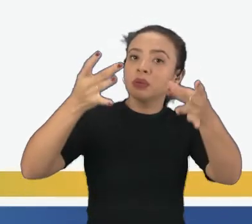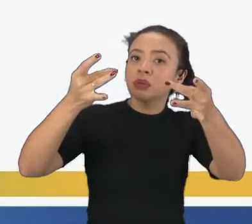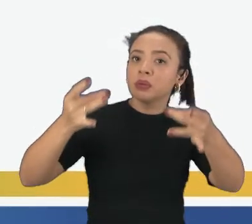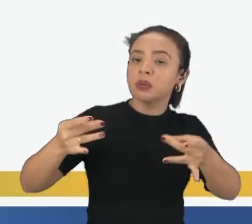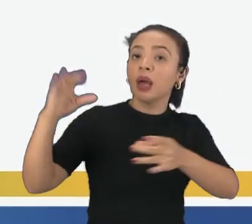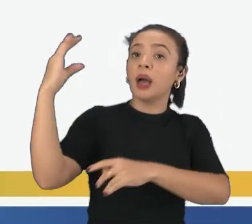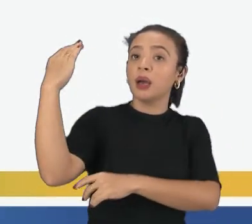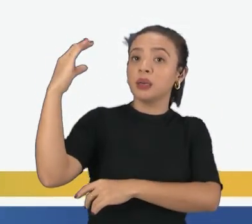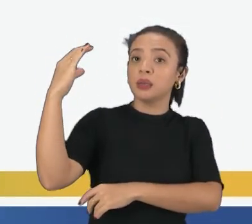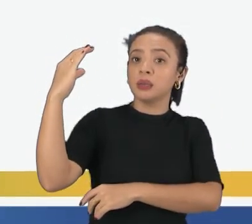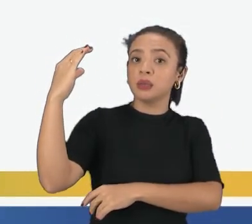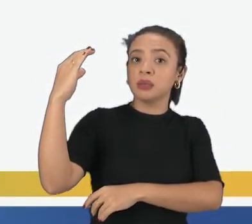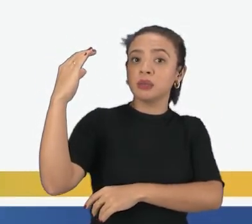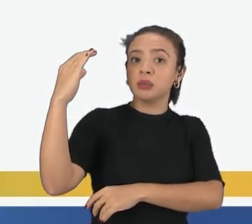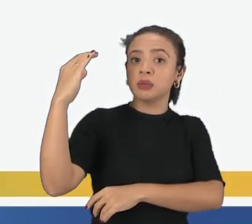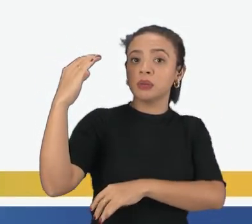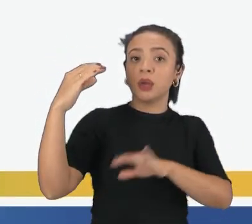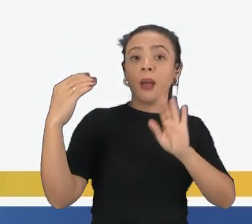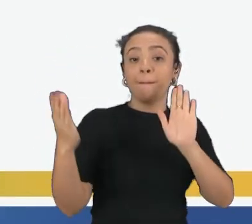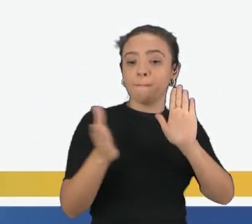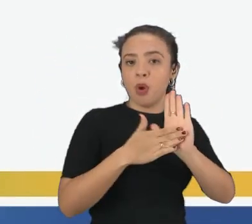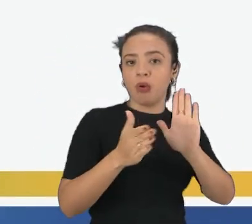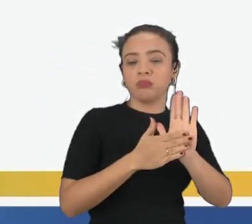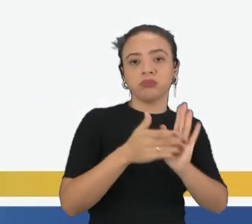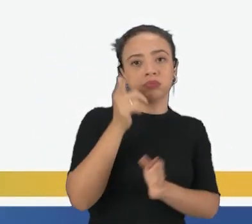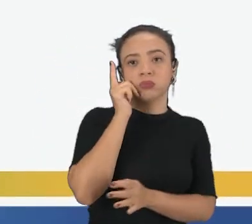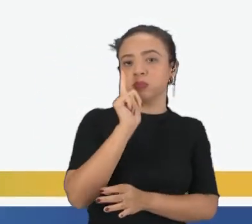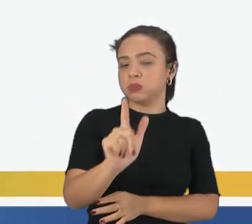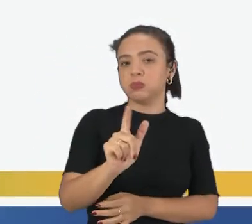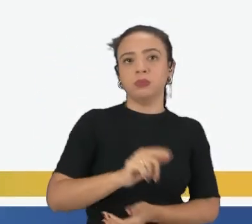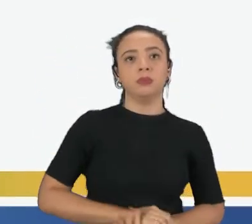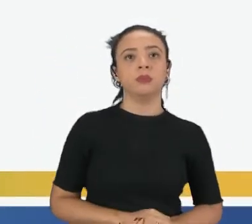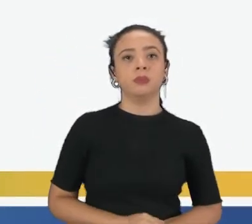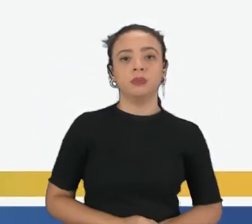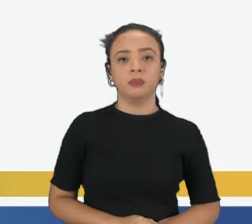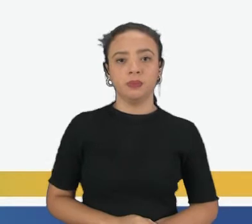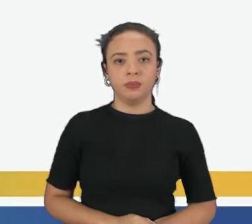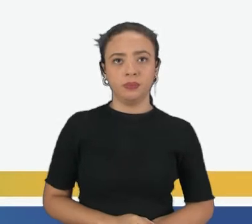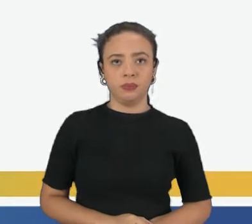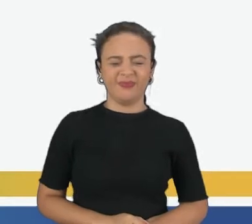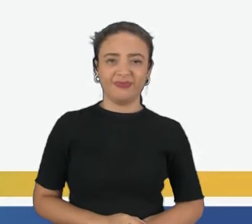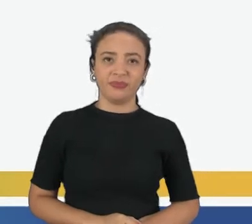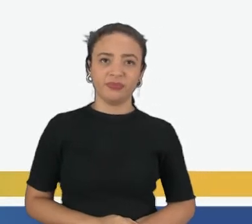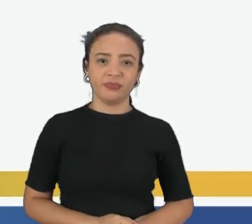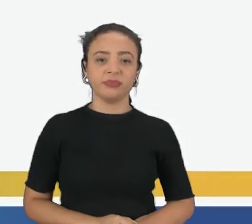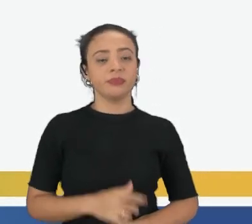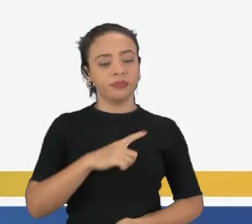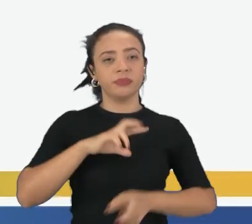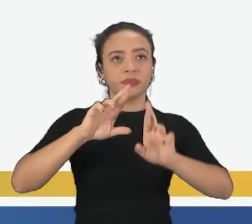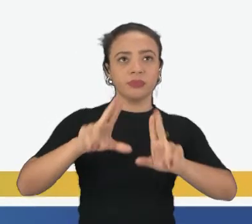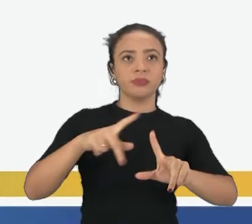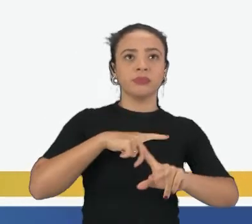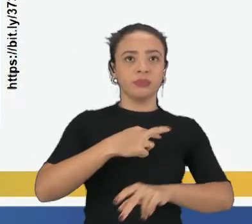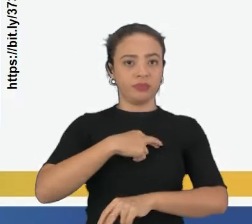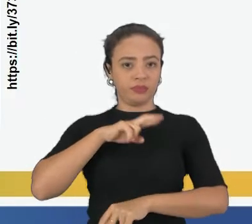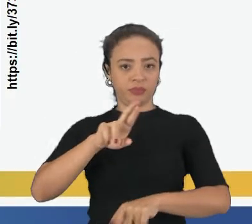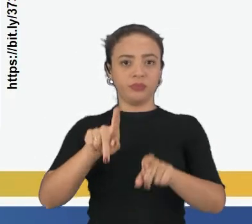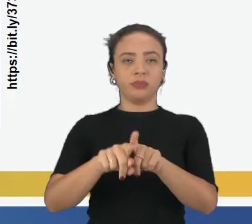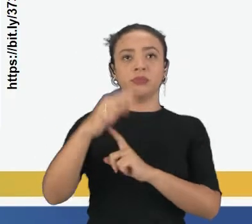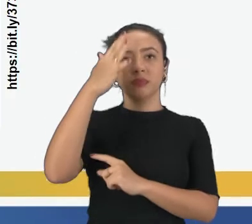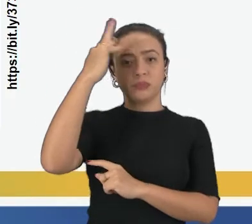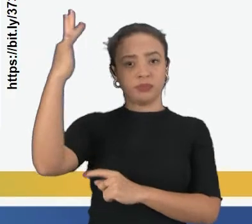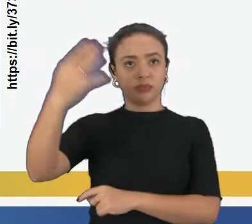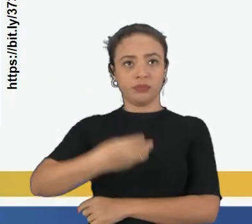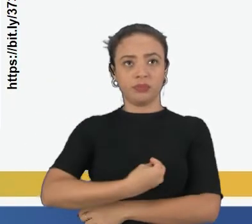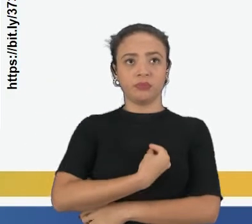a ciência não tem como confirmar Ok Então essas são as diferenças entre religião e